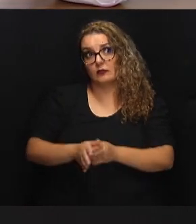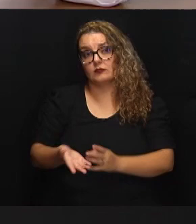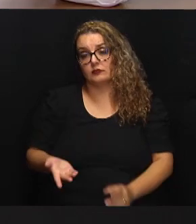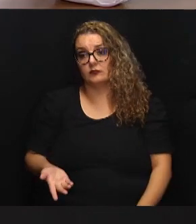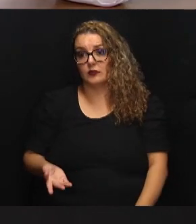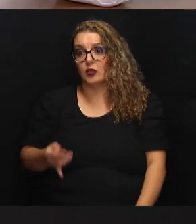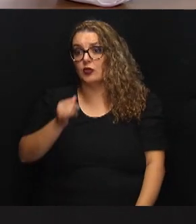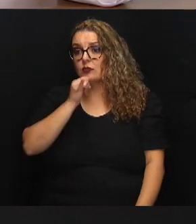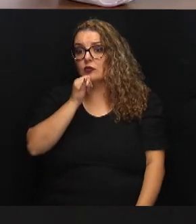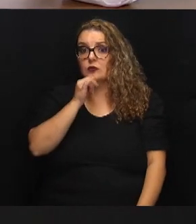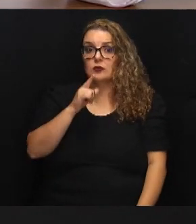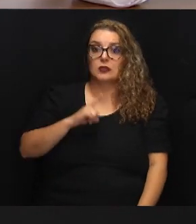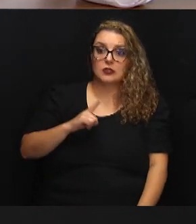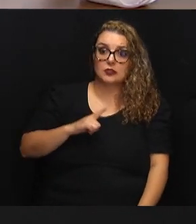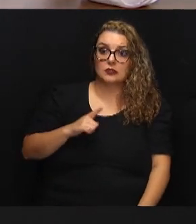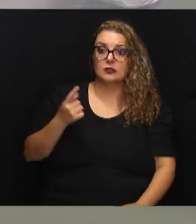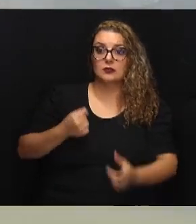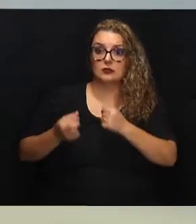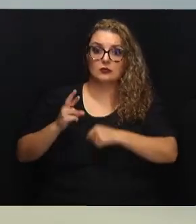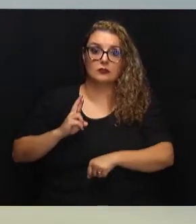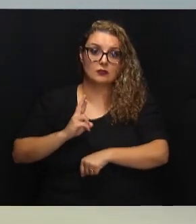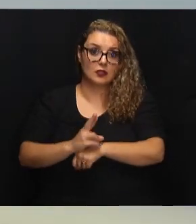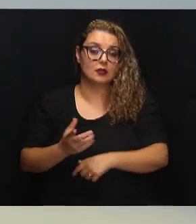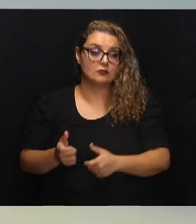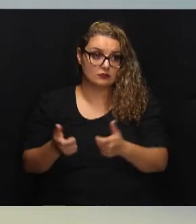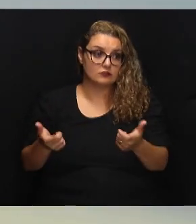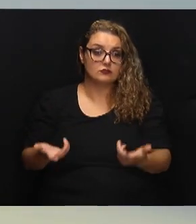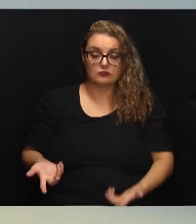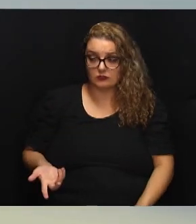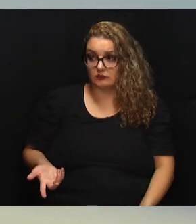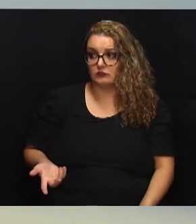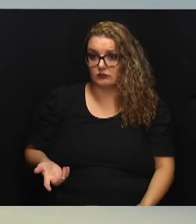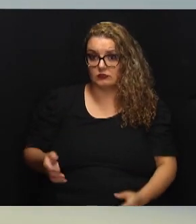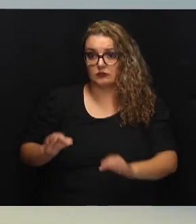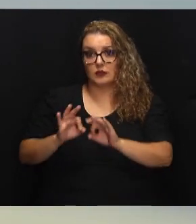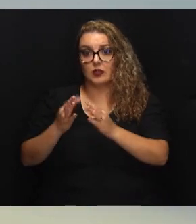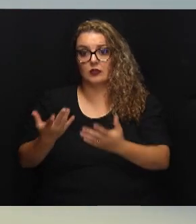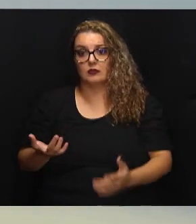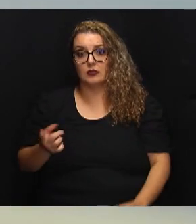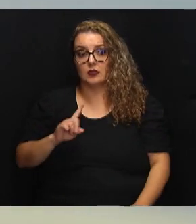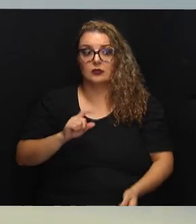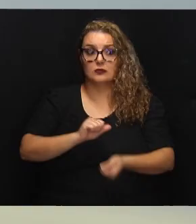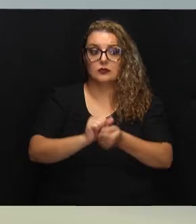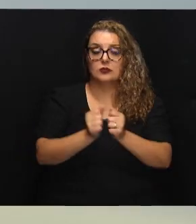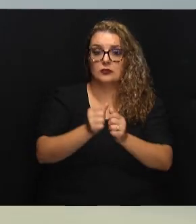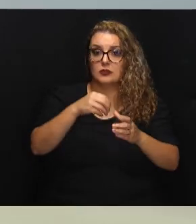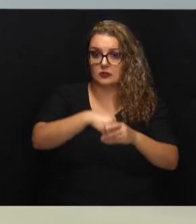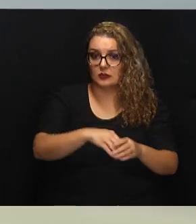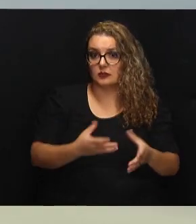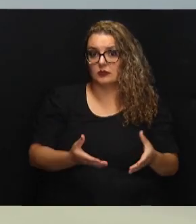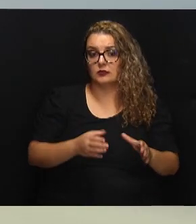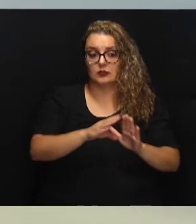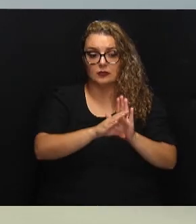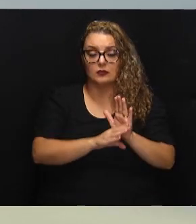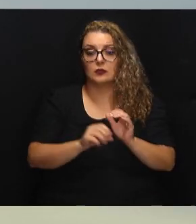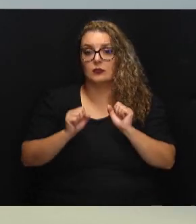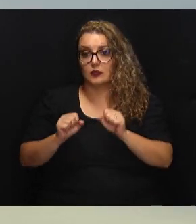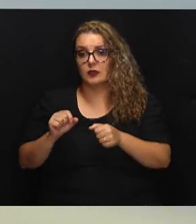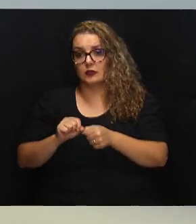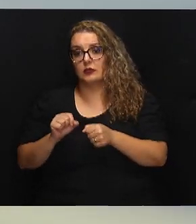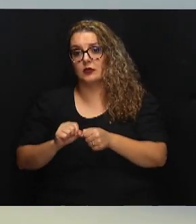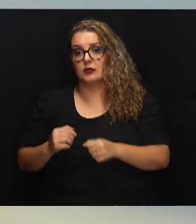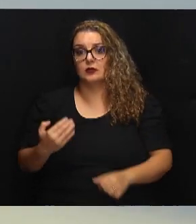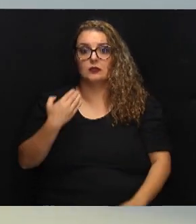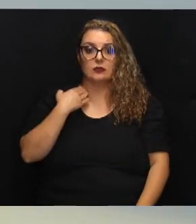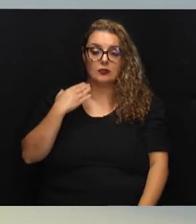supor que você tem uma renda já um pouco mais alta, né, sua renda familiar é maior, você não se enquadra no programa. Você pode fazer isso com os bancos comerciais.